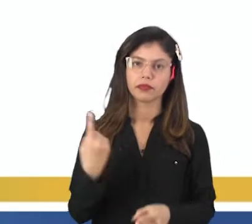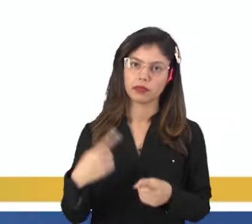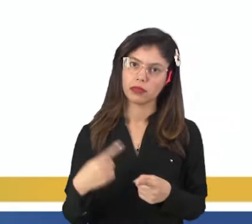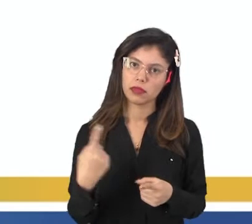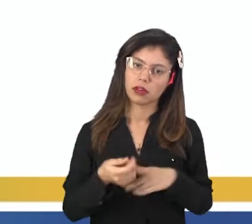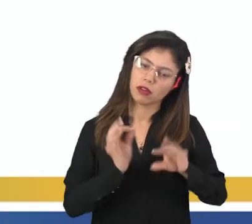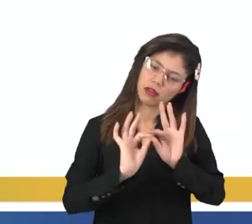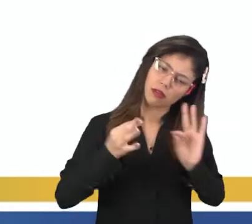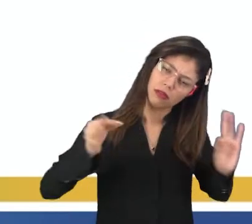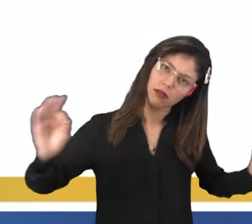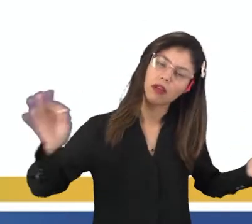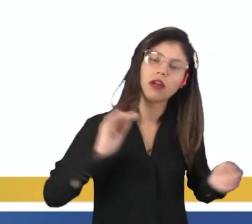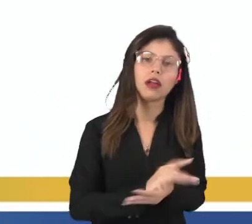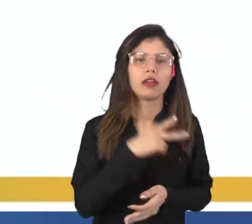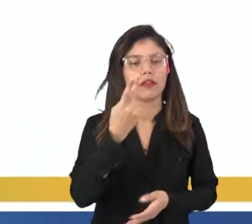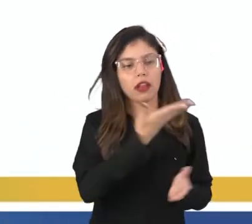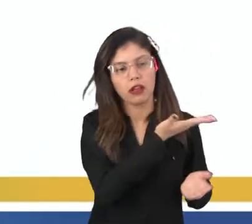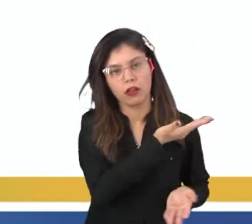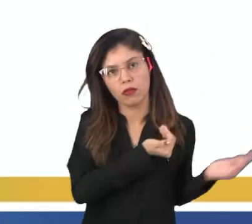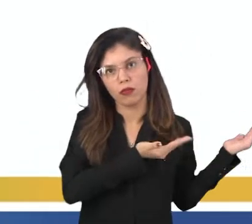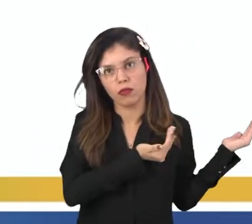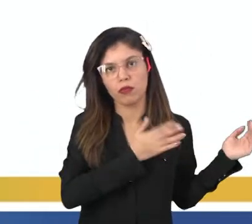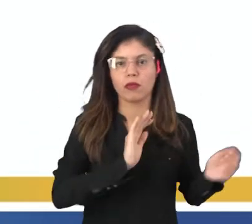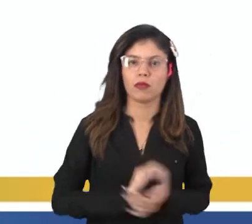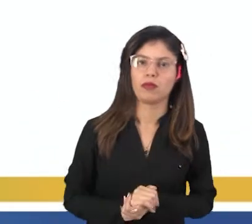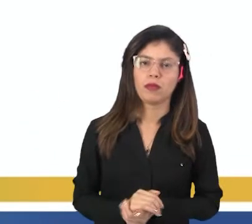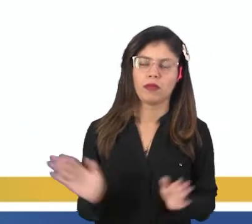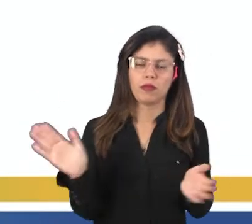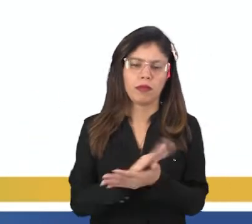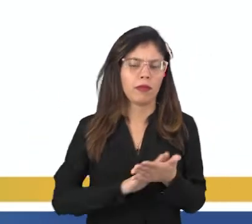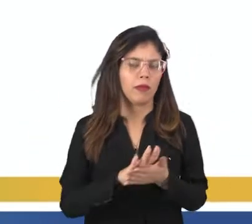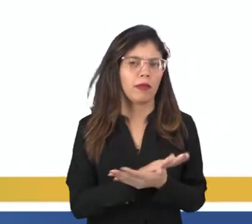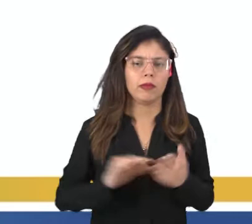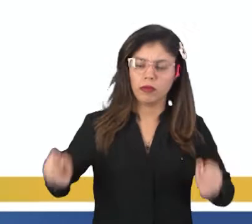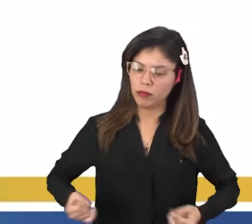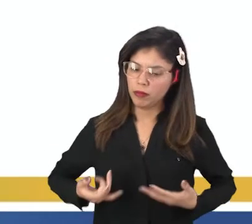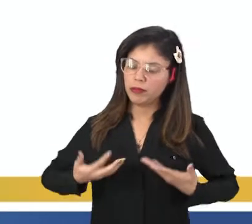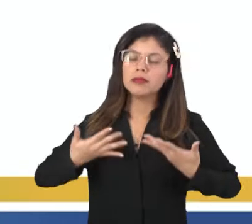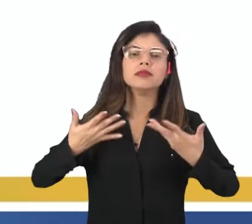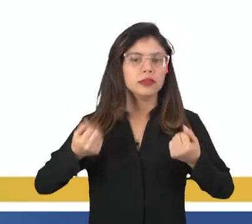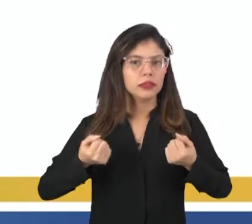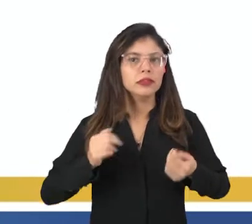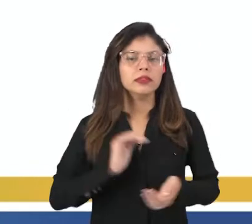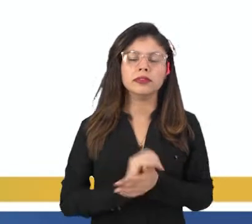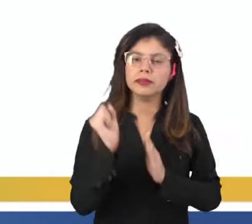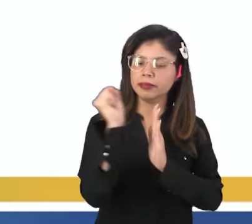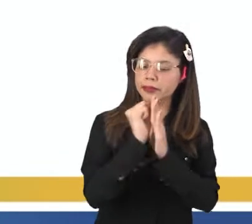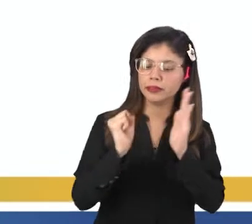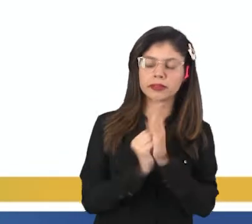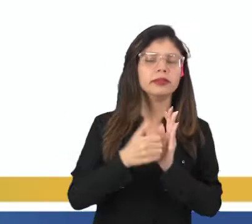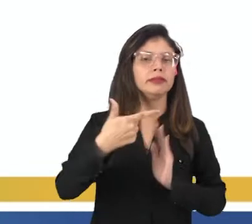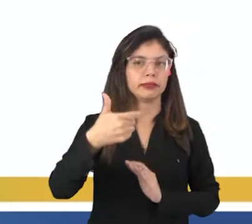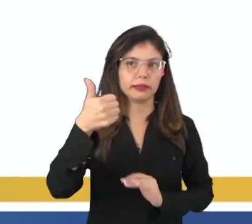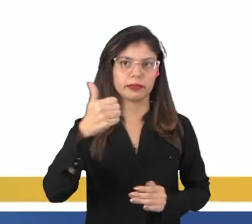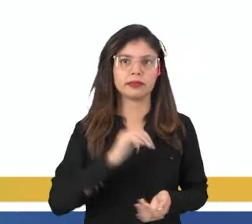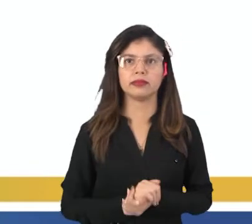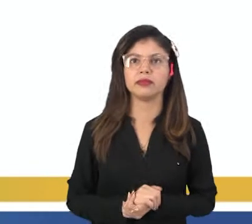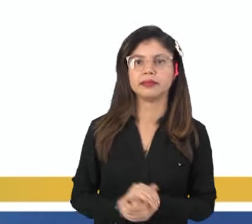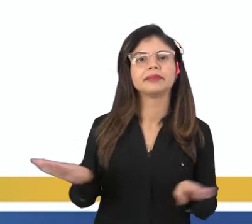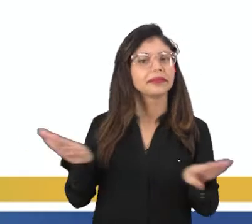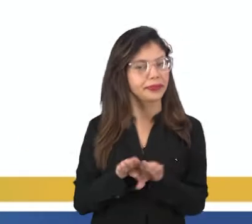por ser um longa que fala com jovem nada mais sensato que se inspirar nos moldes do Século 21